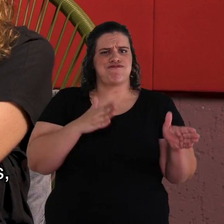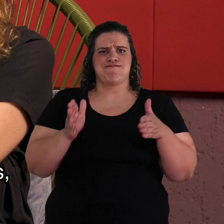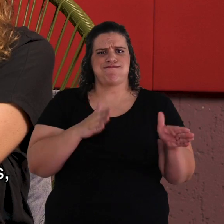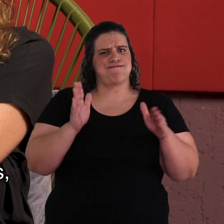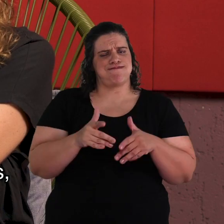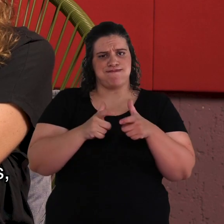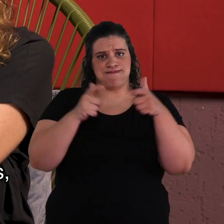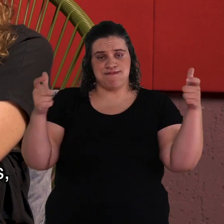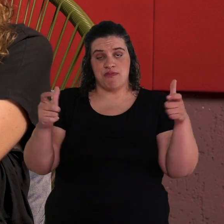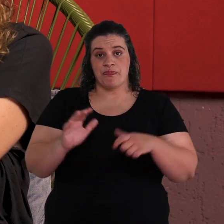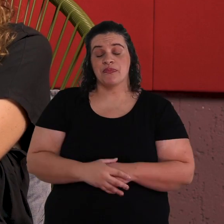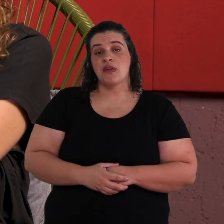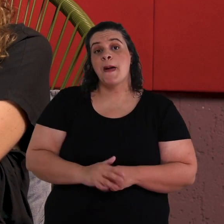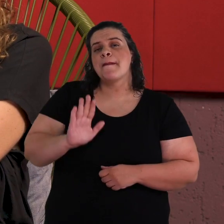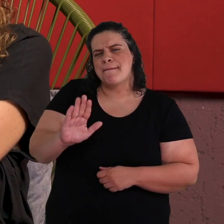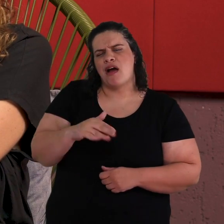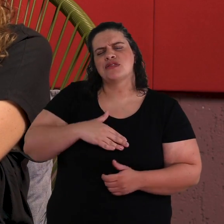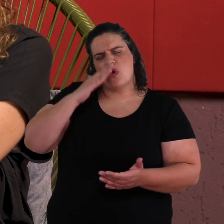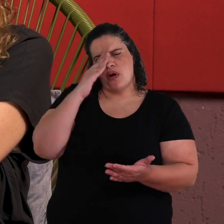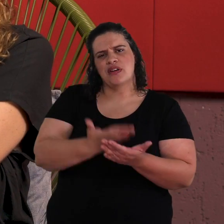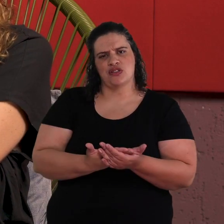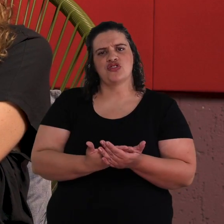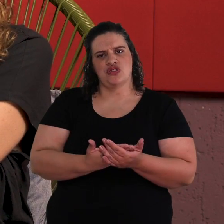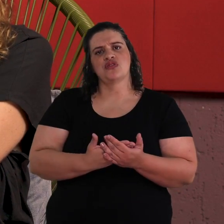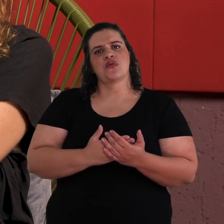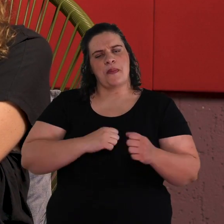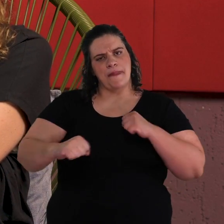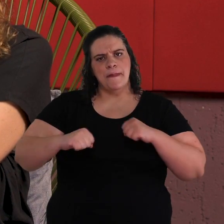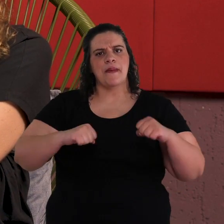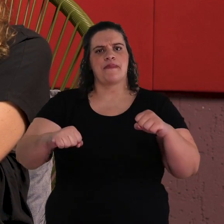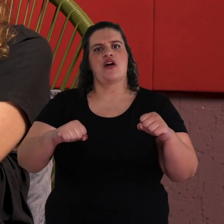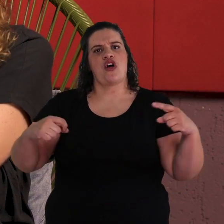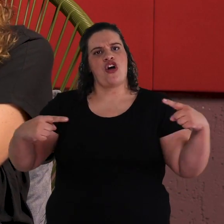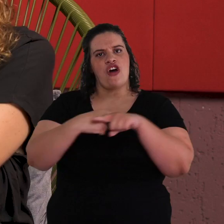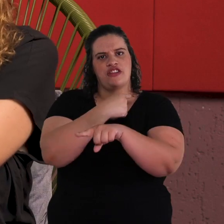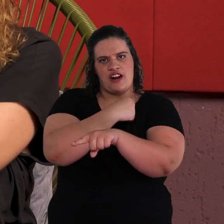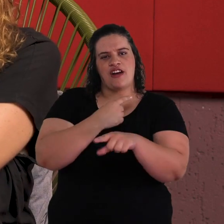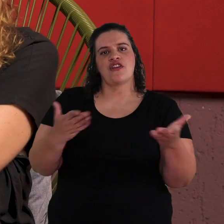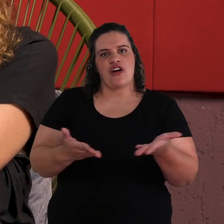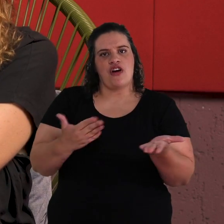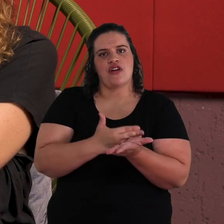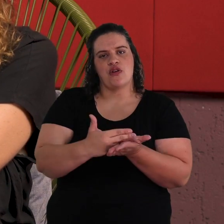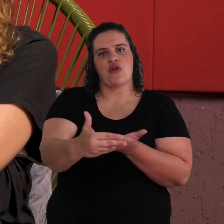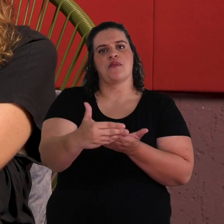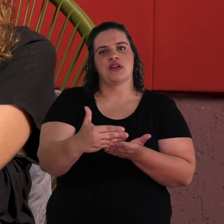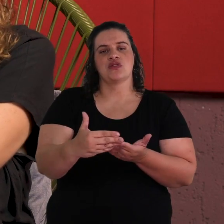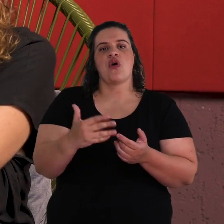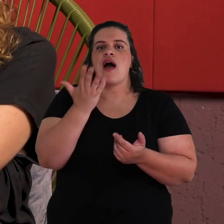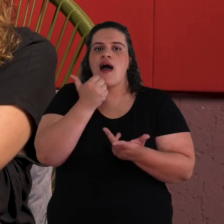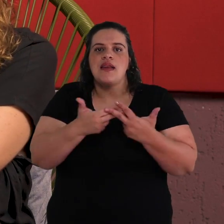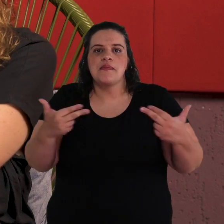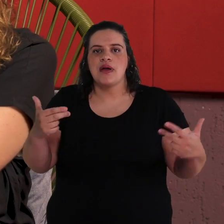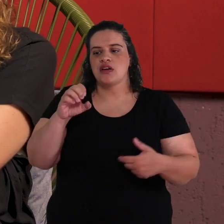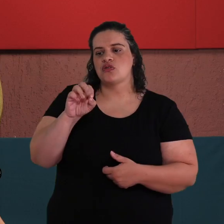dos ultraprocessados, mas eu acredito muito nesse movimento, até de contracorrente que vem acontecendo,